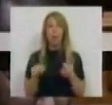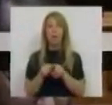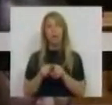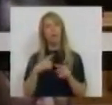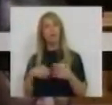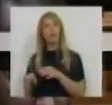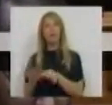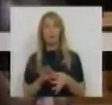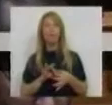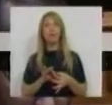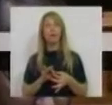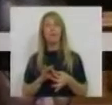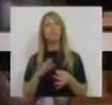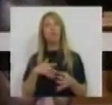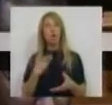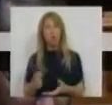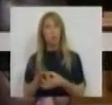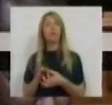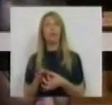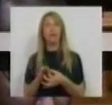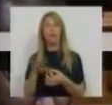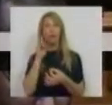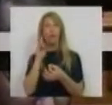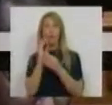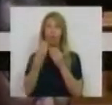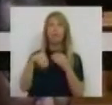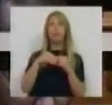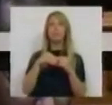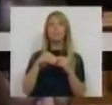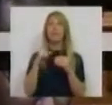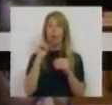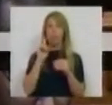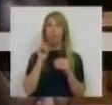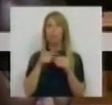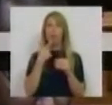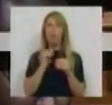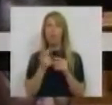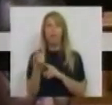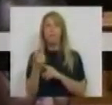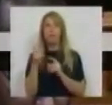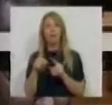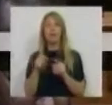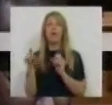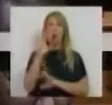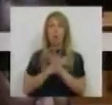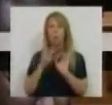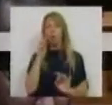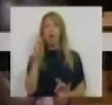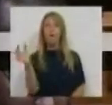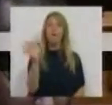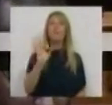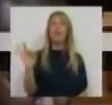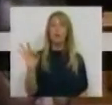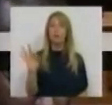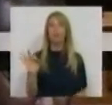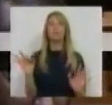A solidariedade foi acrescentada aqui como o valor que agora não pode faltar à Europa, que olha para a França como uma das suas,